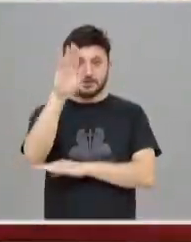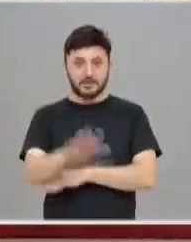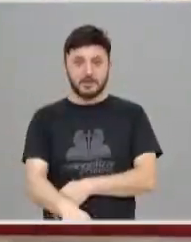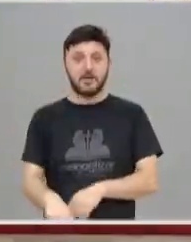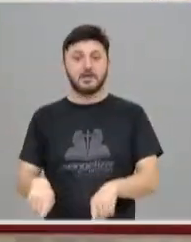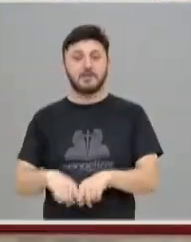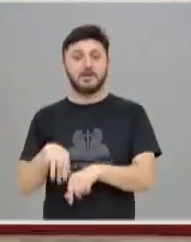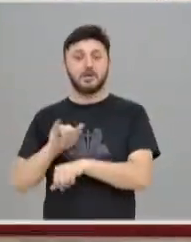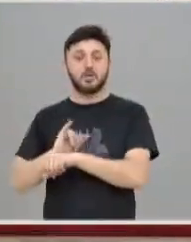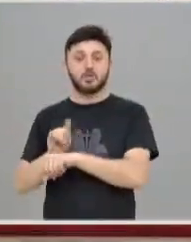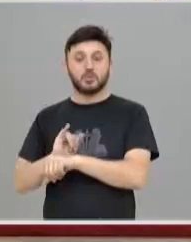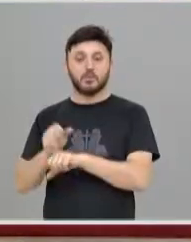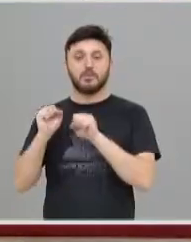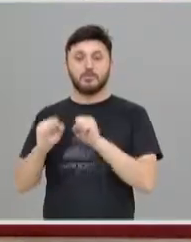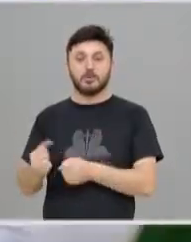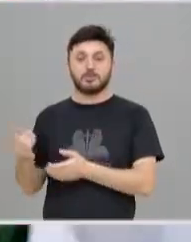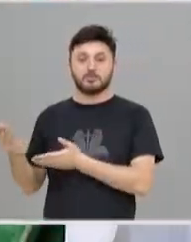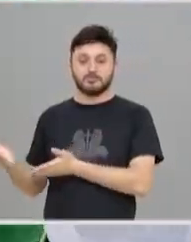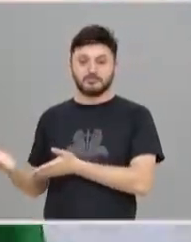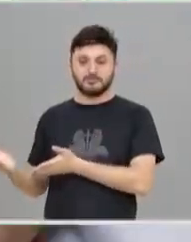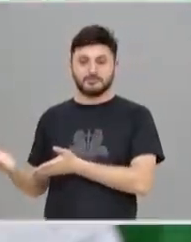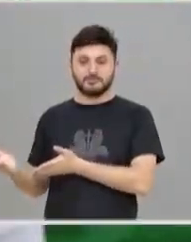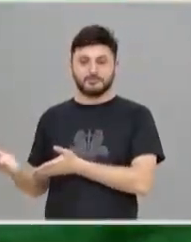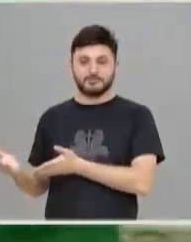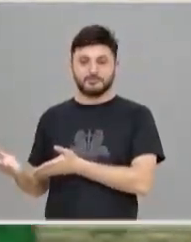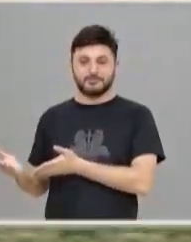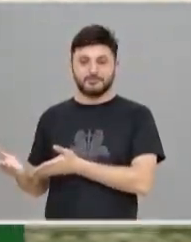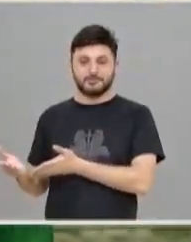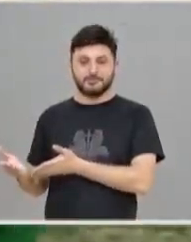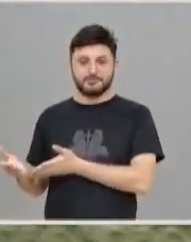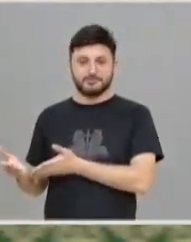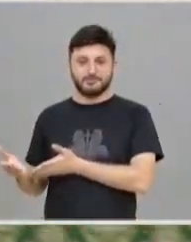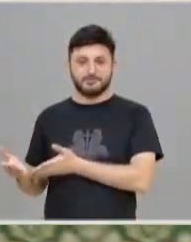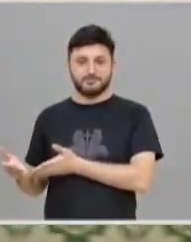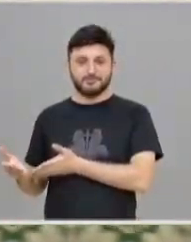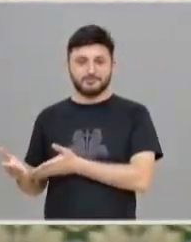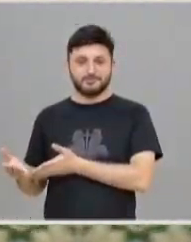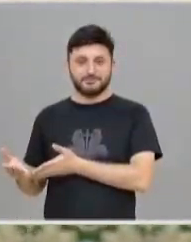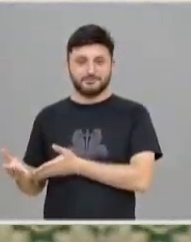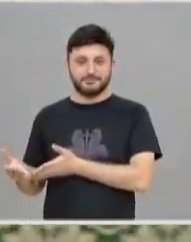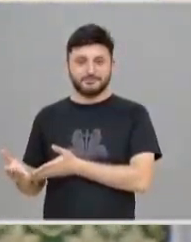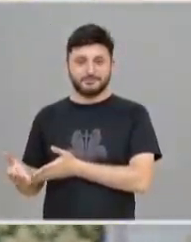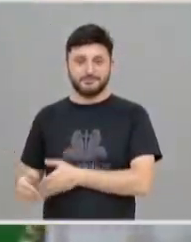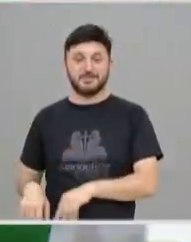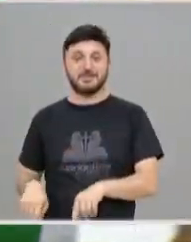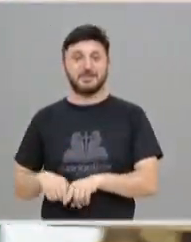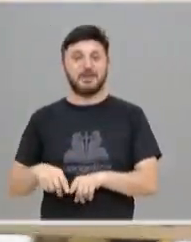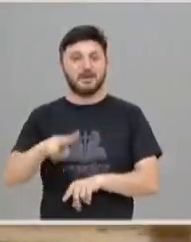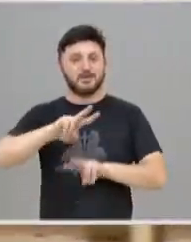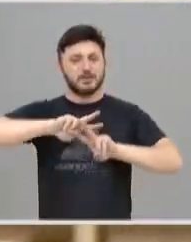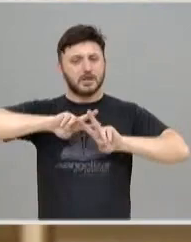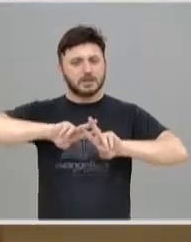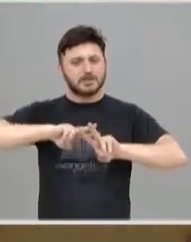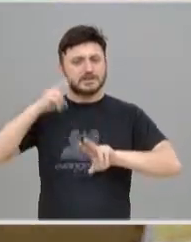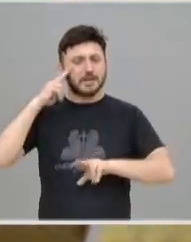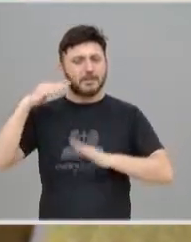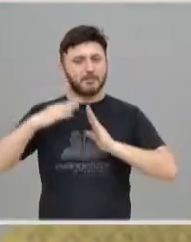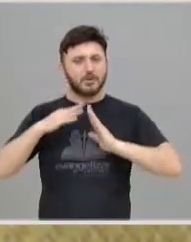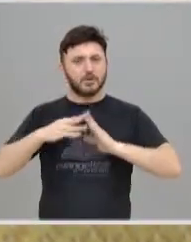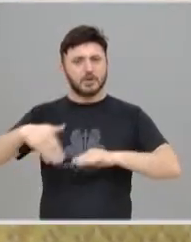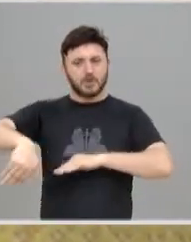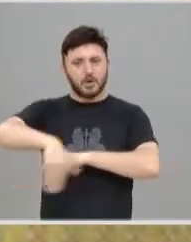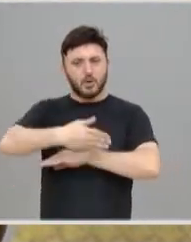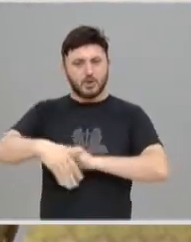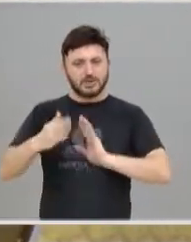inscrever, Padre Reginaldo Manzotti. Quem ainda não viu, veja, hashtag moradores de rua. Mas não é só isso não, a